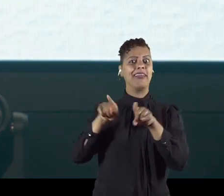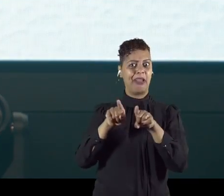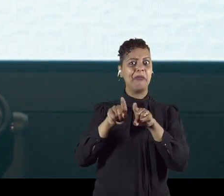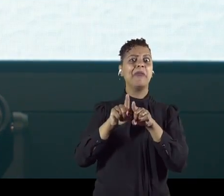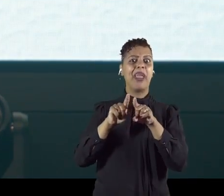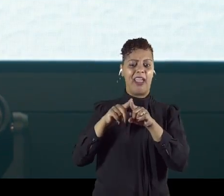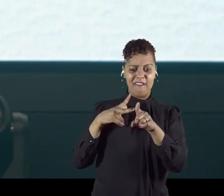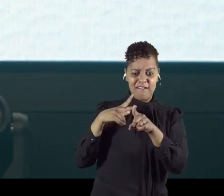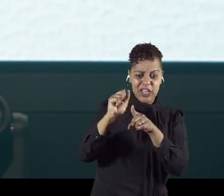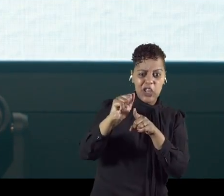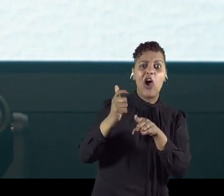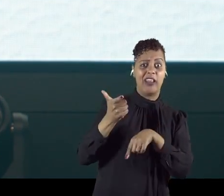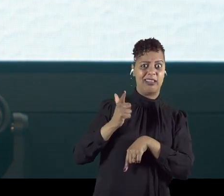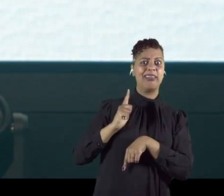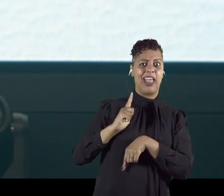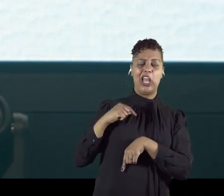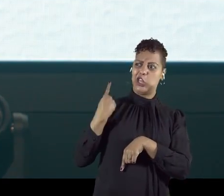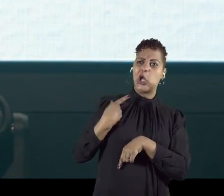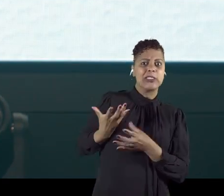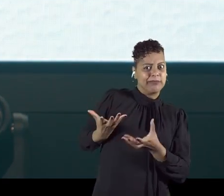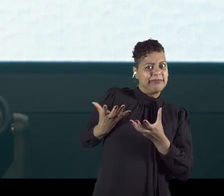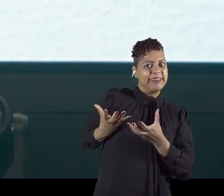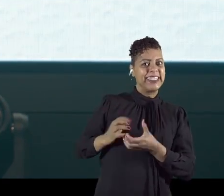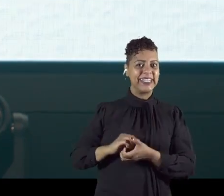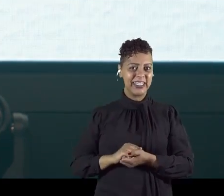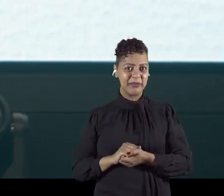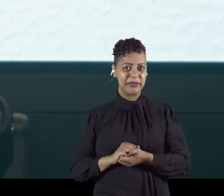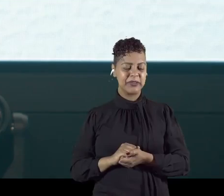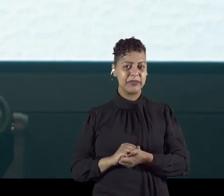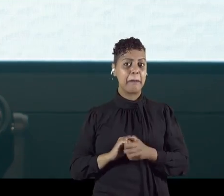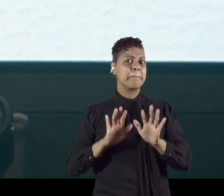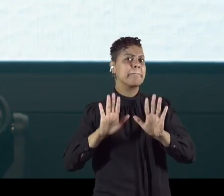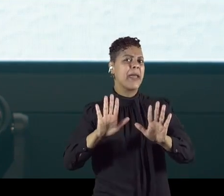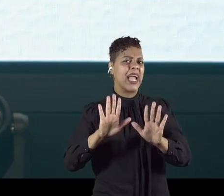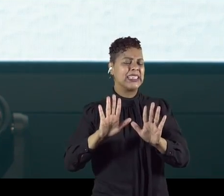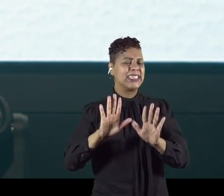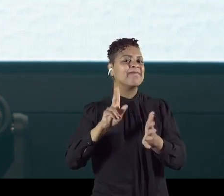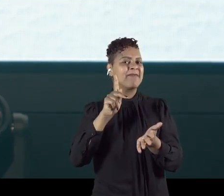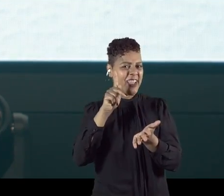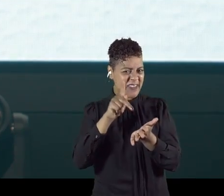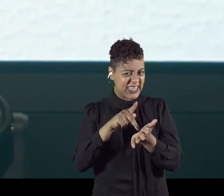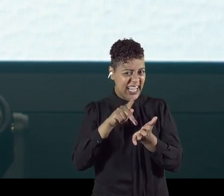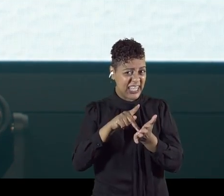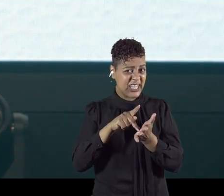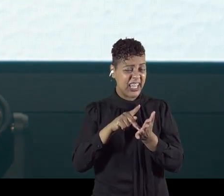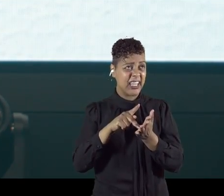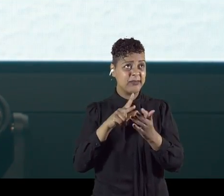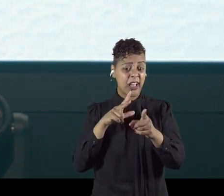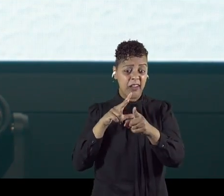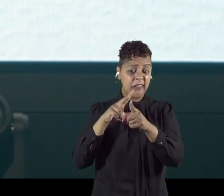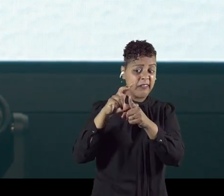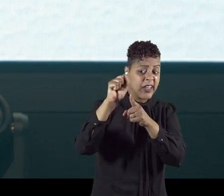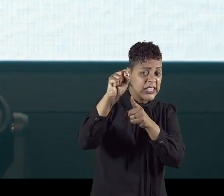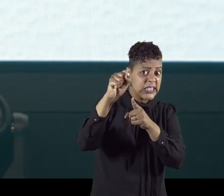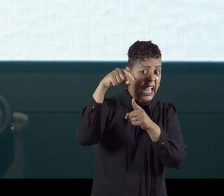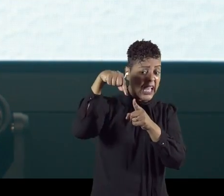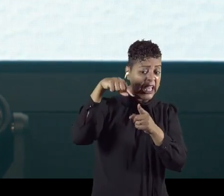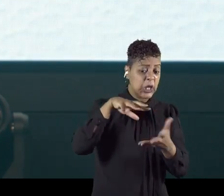dessa Vitória é mas a verdade é que a vitória desse mundo gente